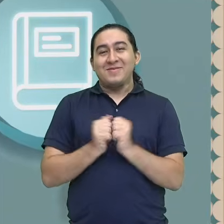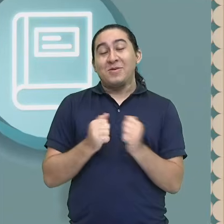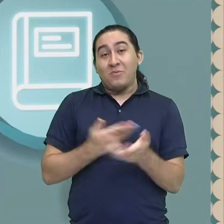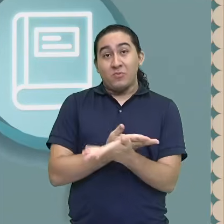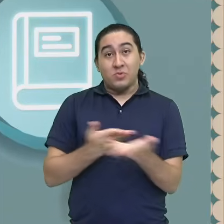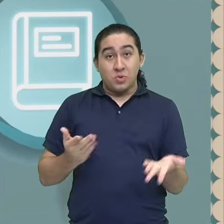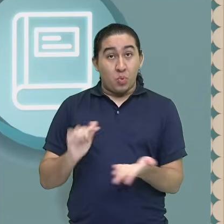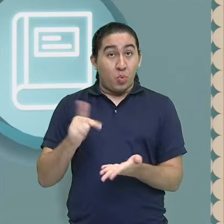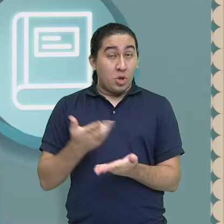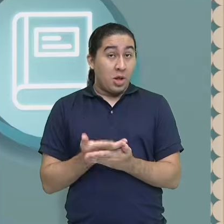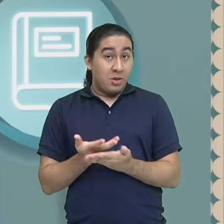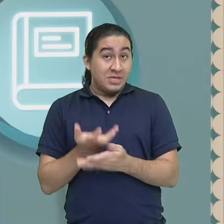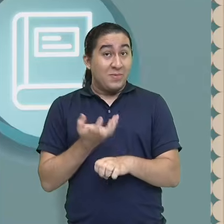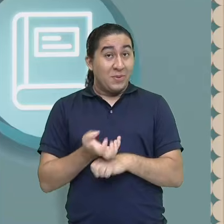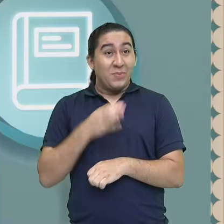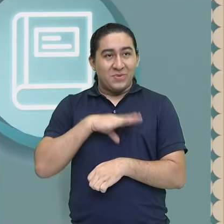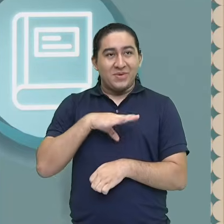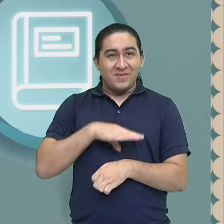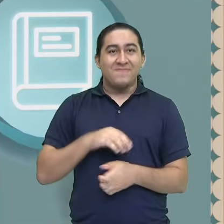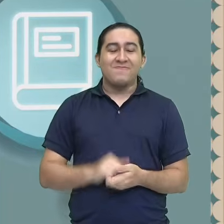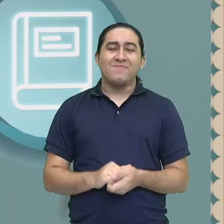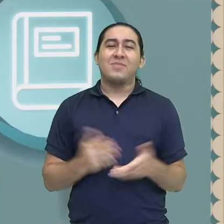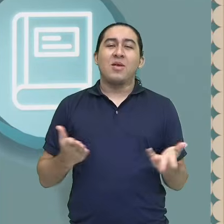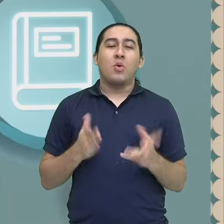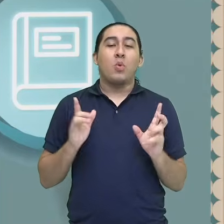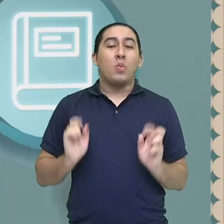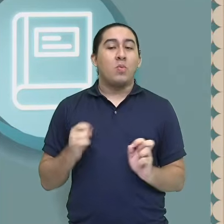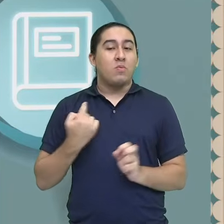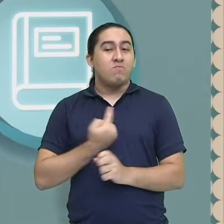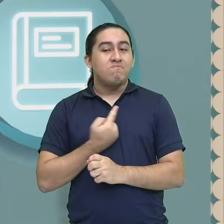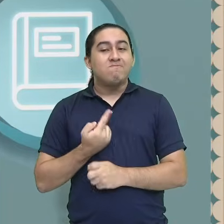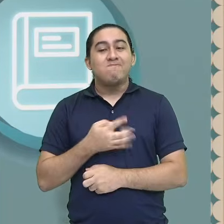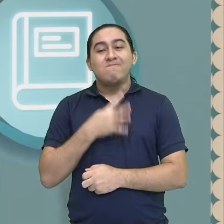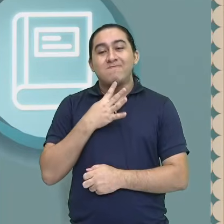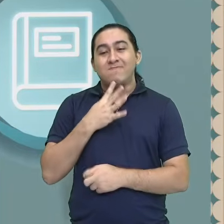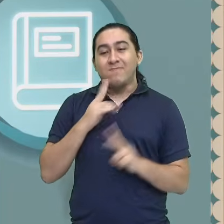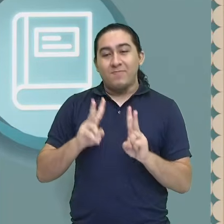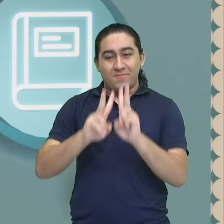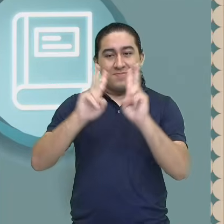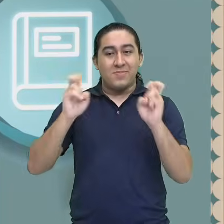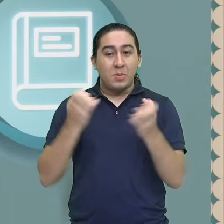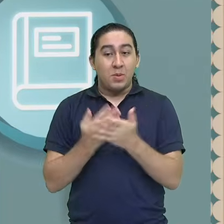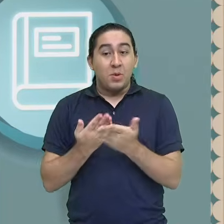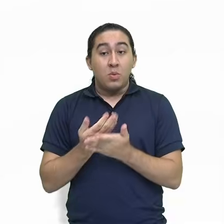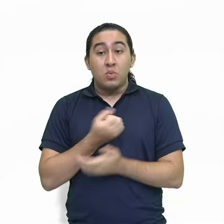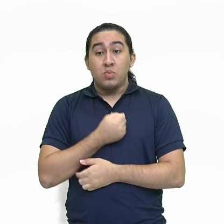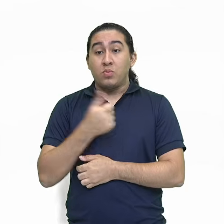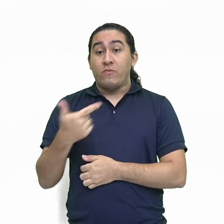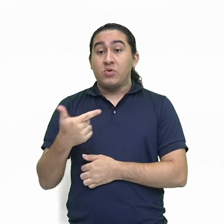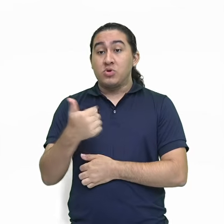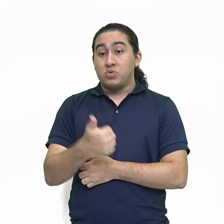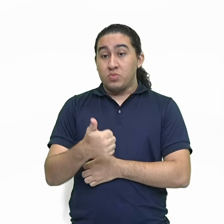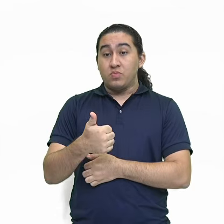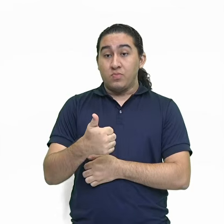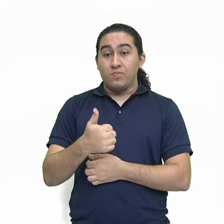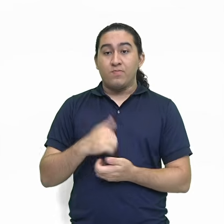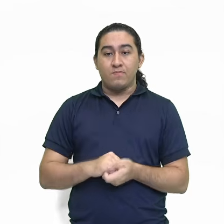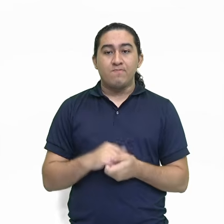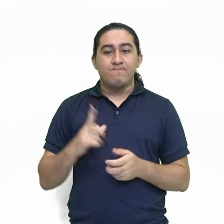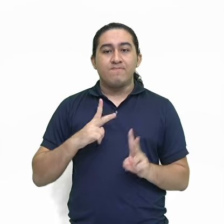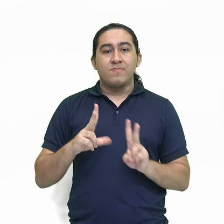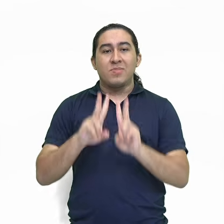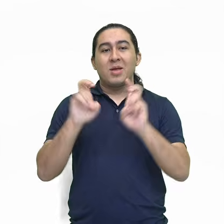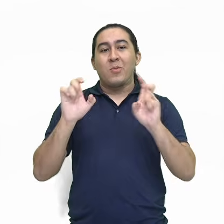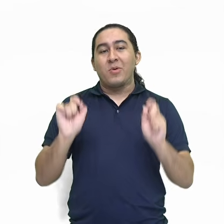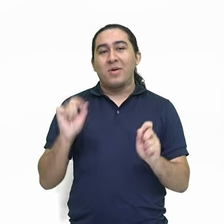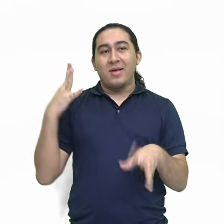mais uma aula de língua portuguesa. Agora vamos conhecer a nossa aula de número 21, que nós temos